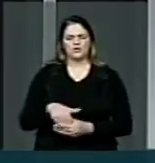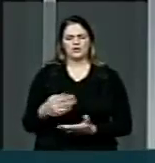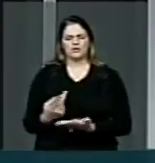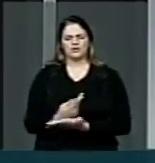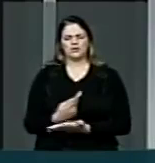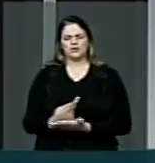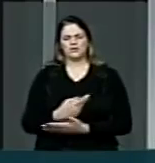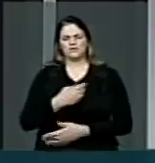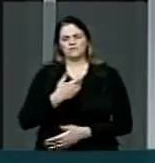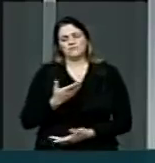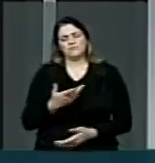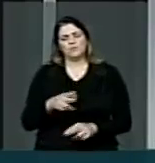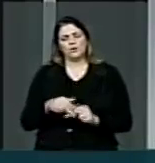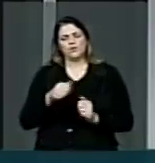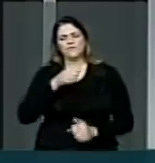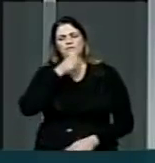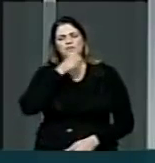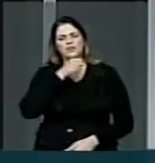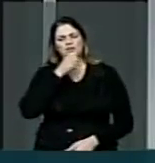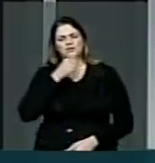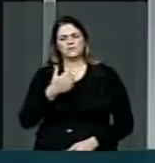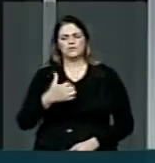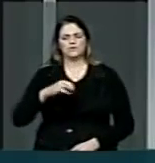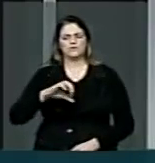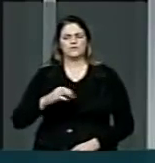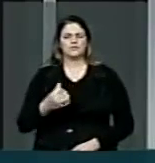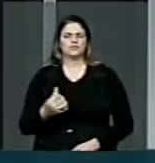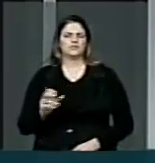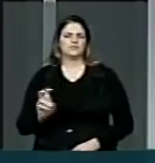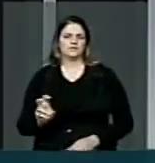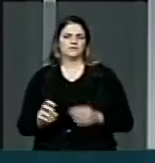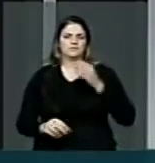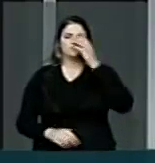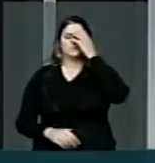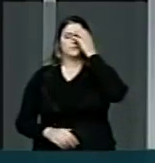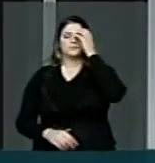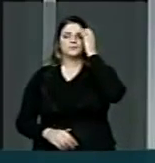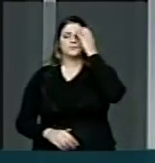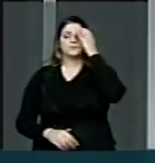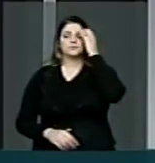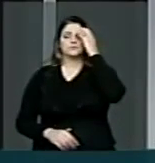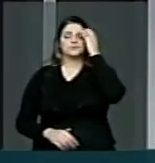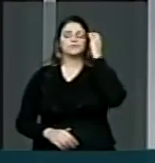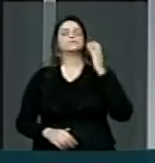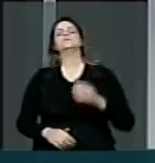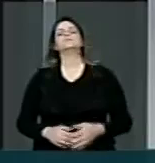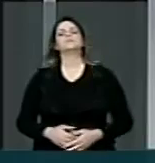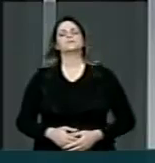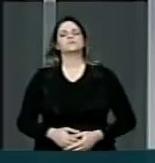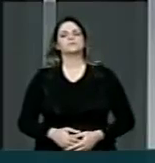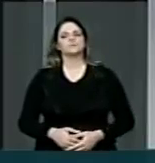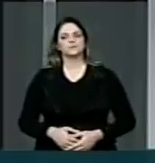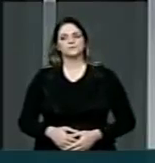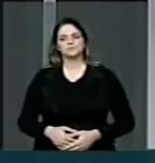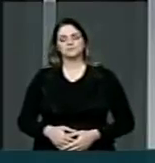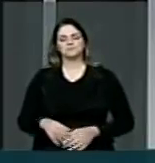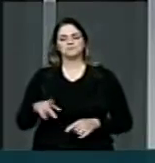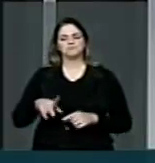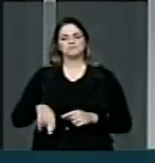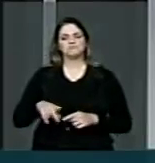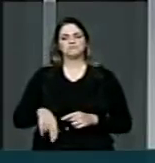um código eleitoral de 1965. Primeiro, restringe aos candidatos e seus